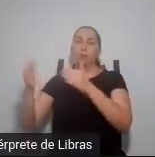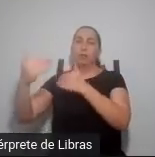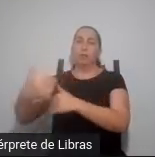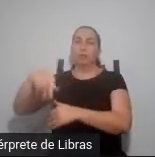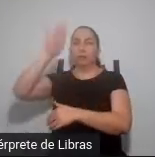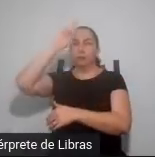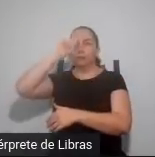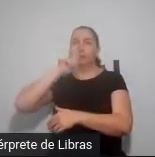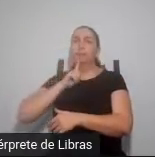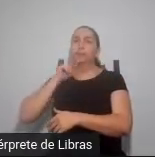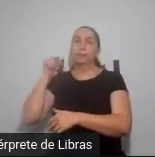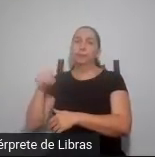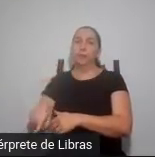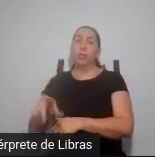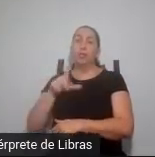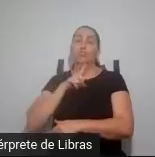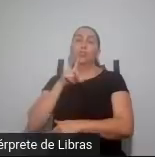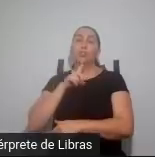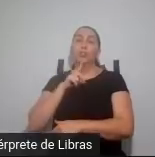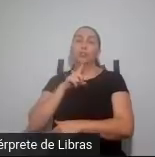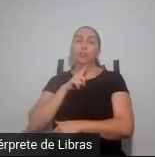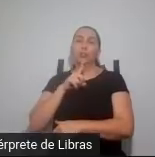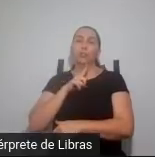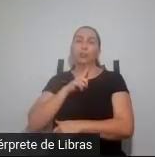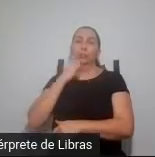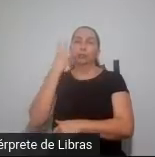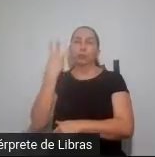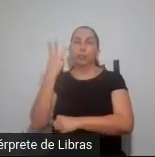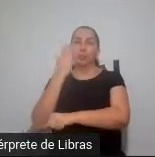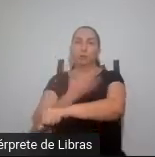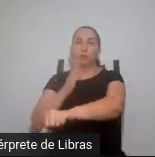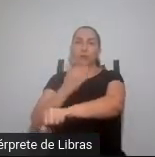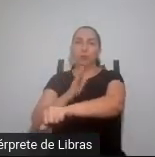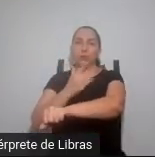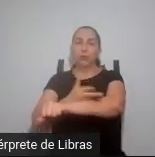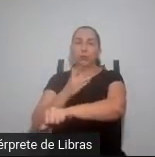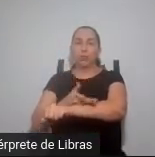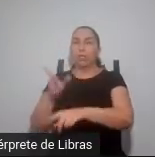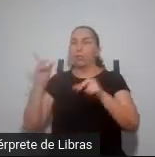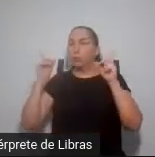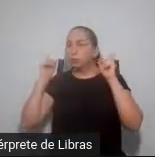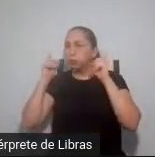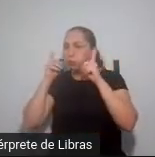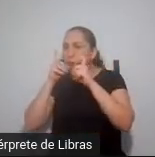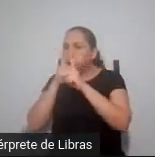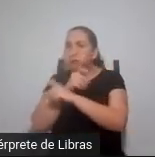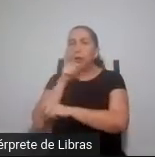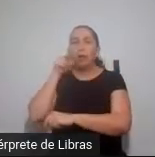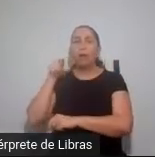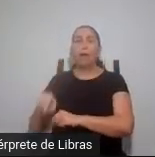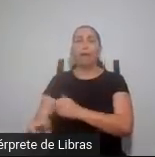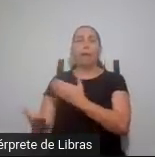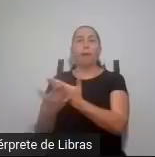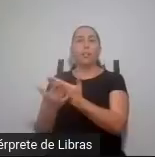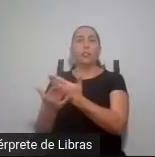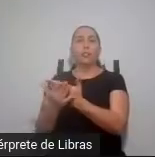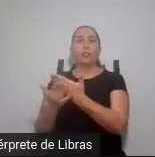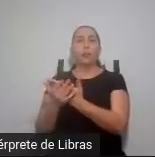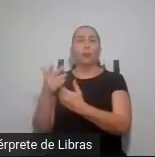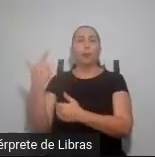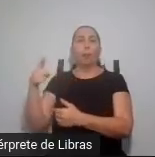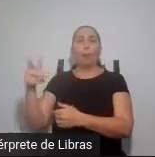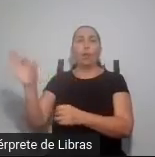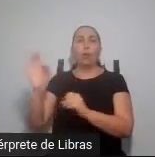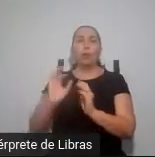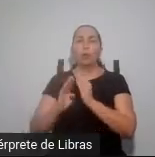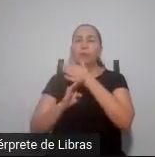tinha 3 bolsistas. Era custoso para achar a caixa na escola, e eu falava, gente, eu acho, deixa eu ir